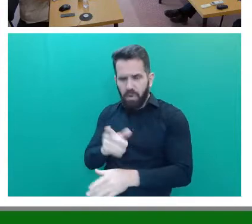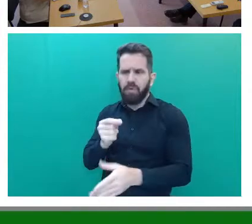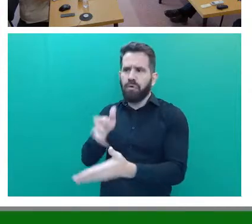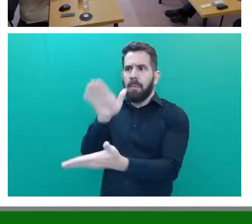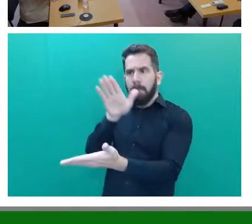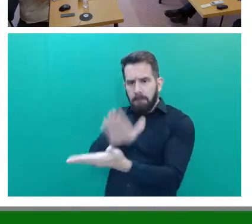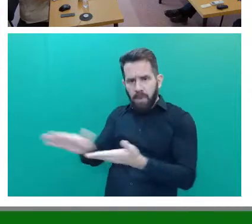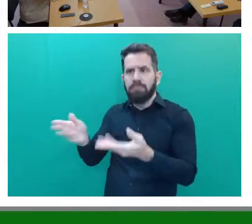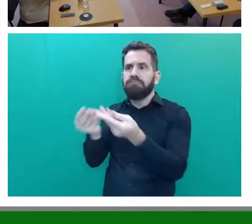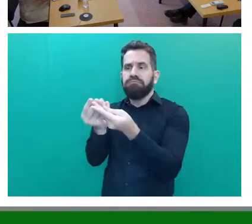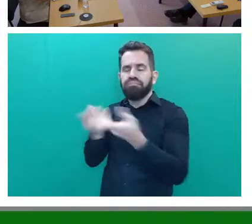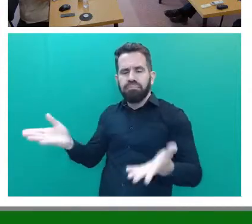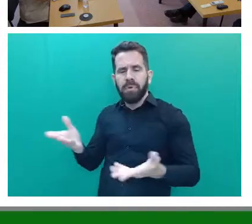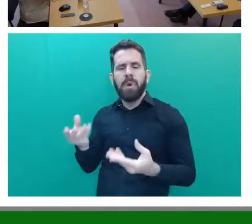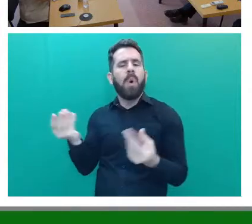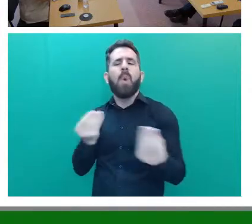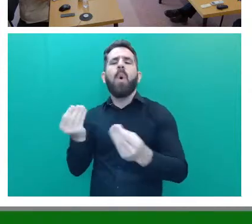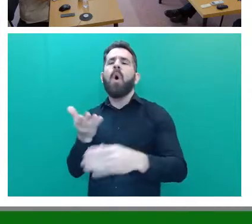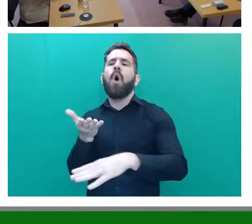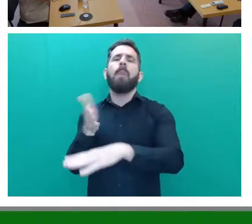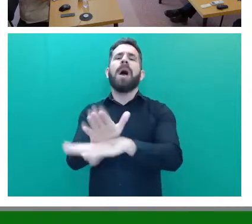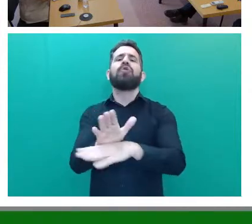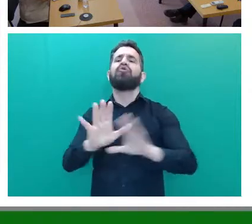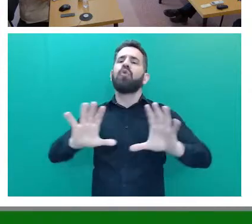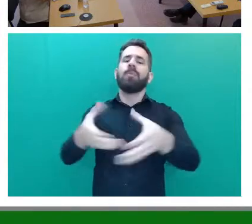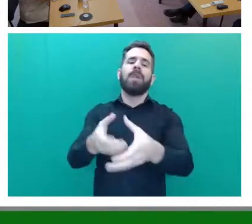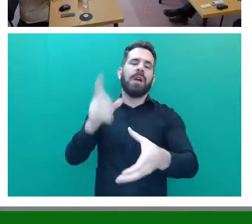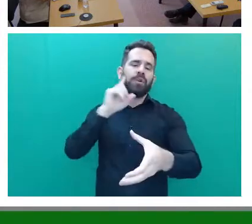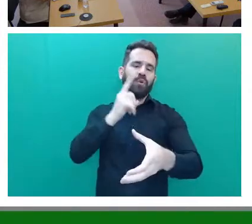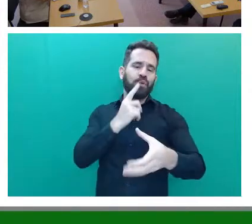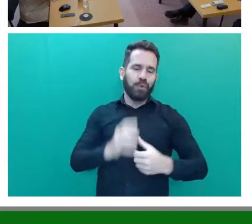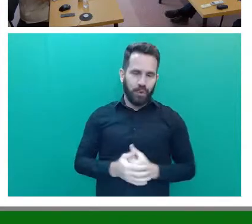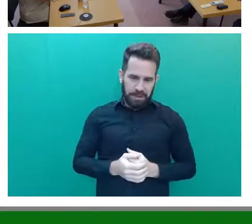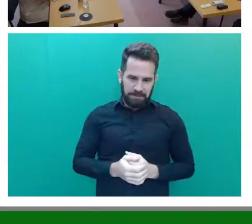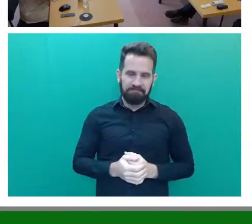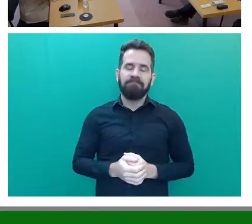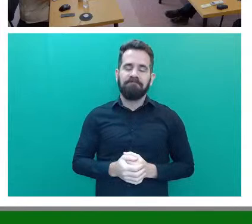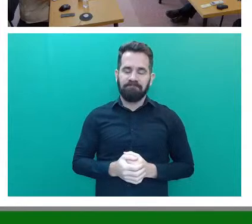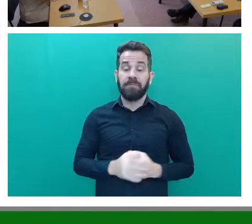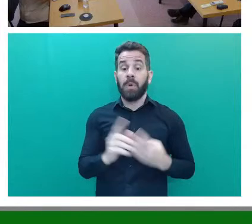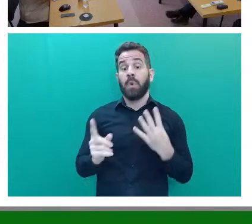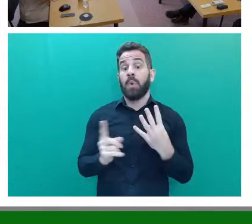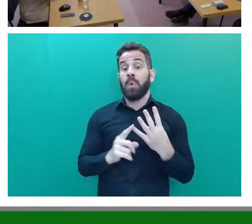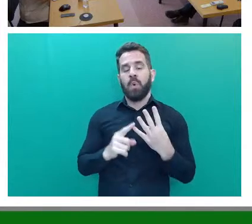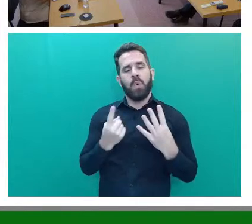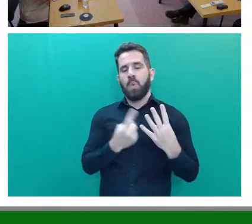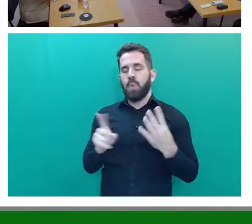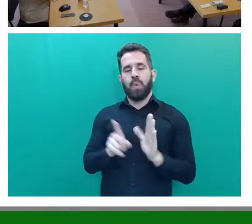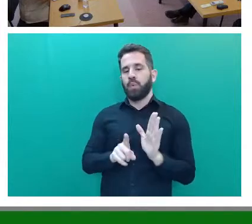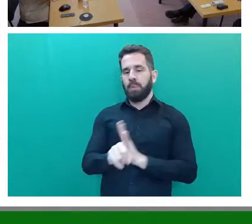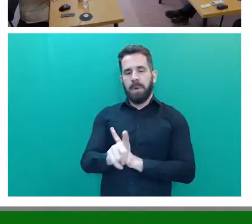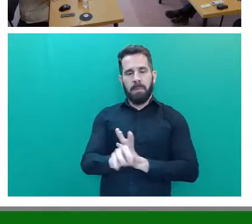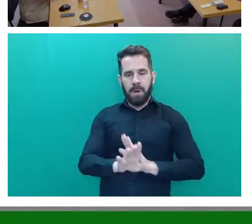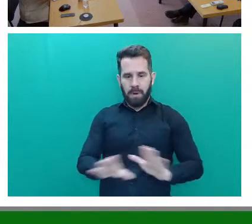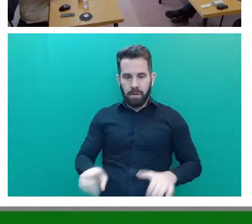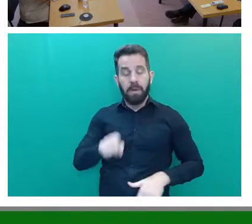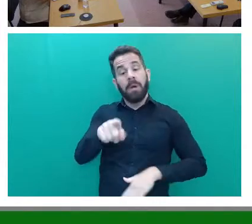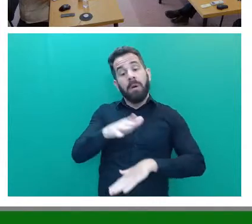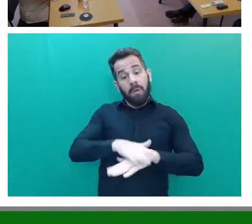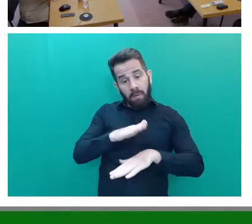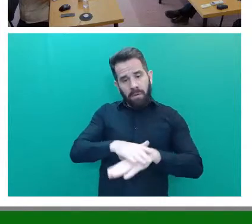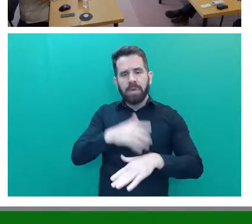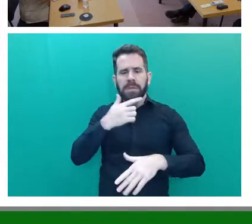surda? E, por fim, a última pergunta, você apontou diversos